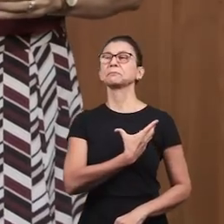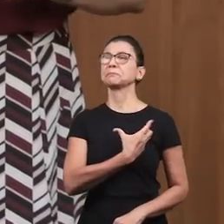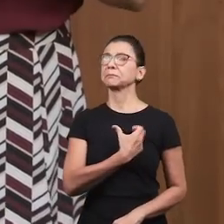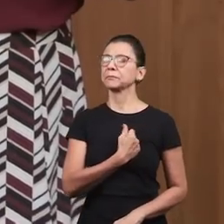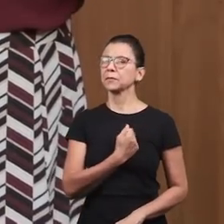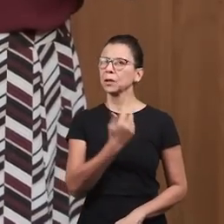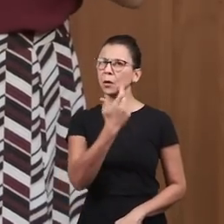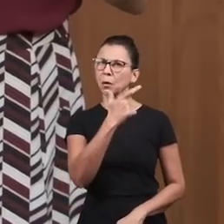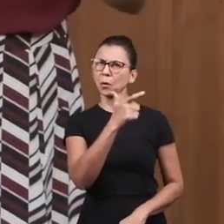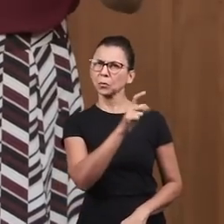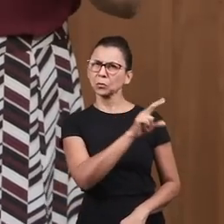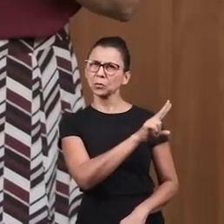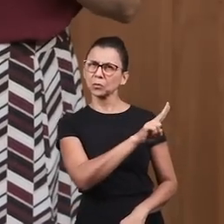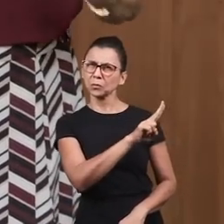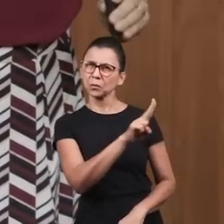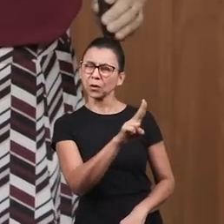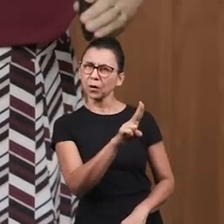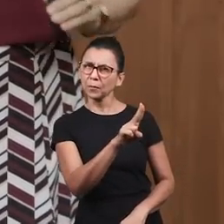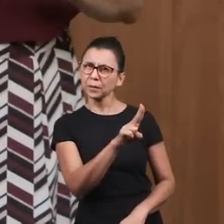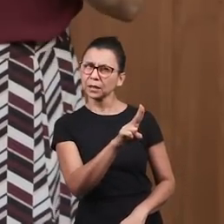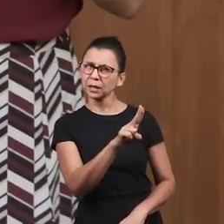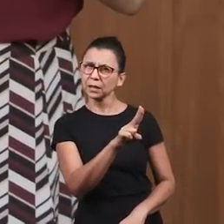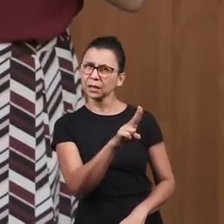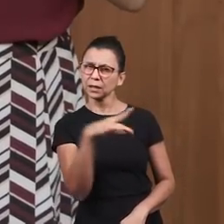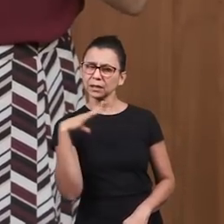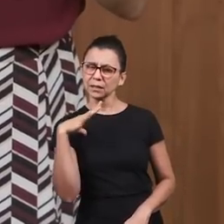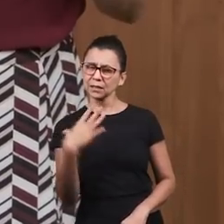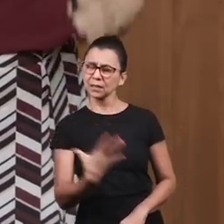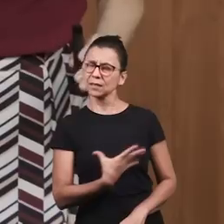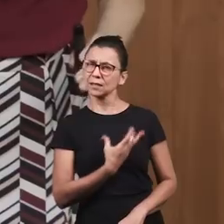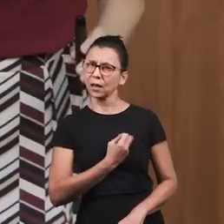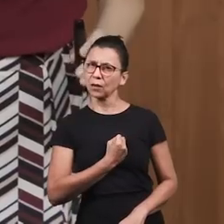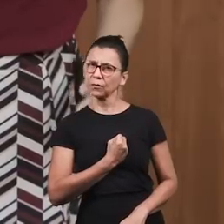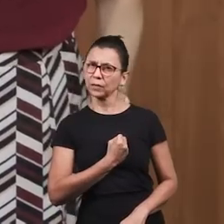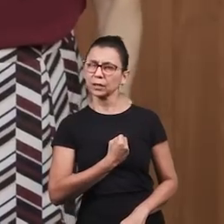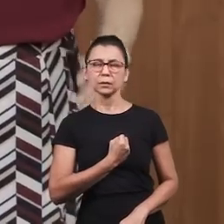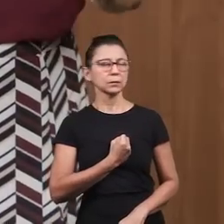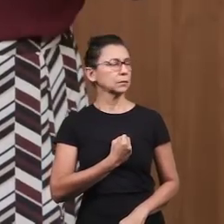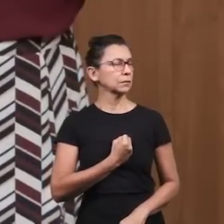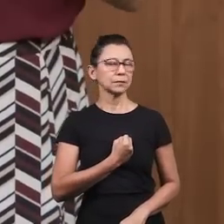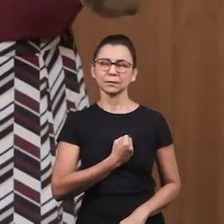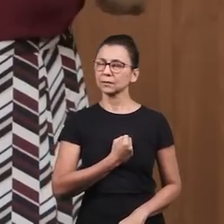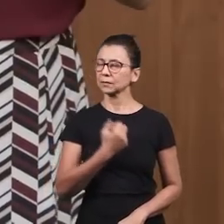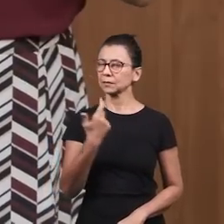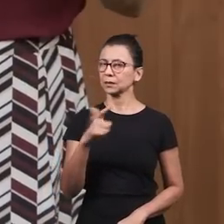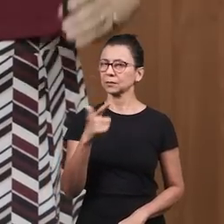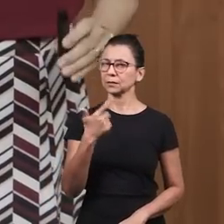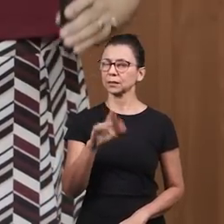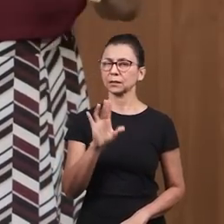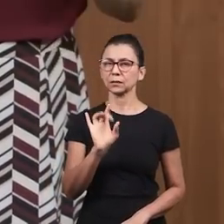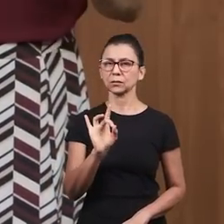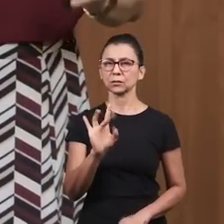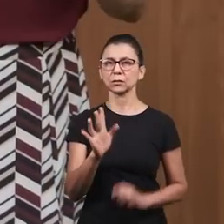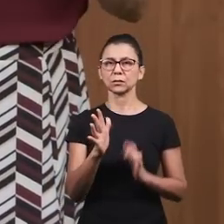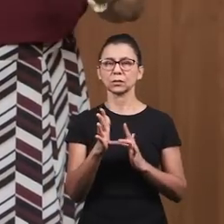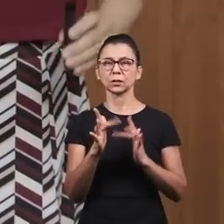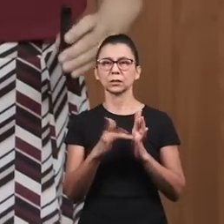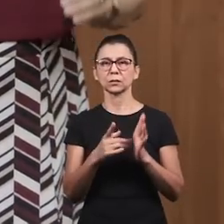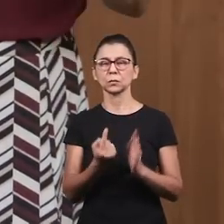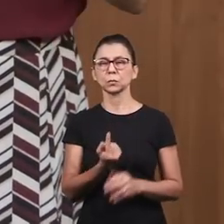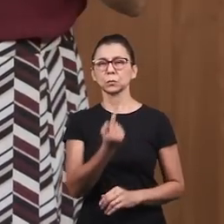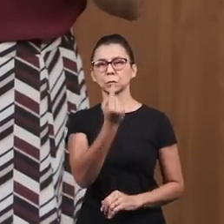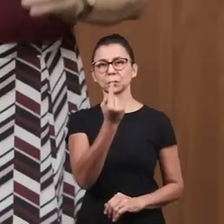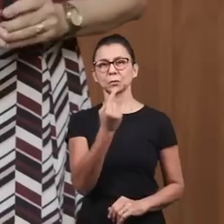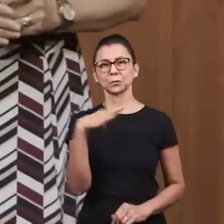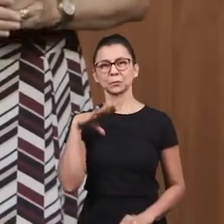Salvador. Não há outro nome que possa salvar a nossa vida. Jesus é o nosso